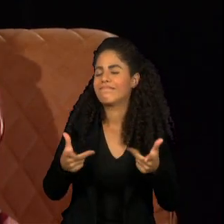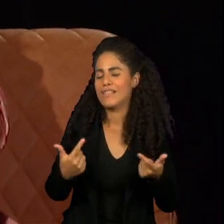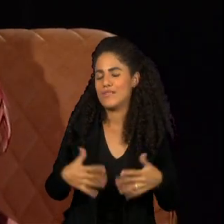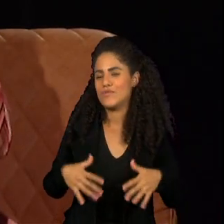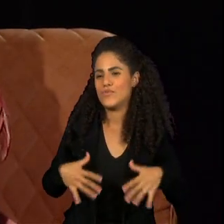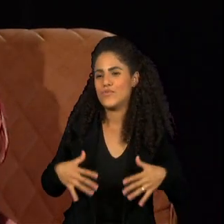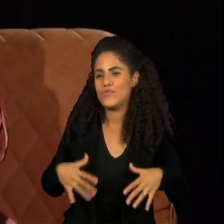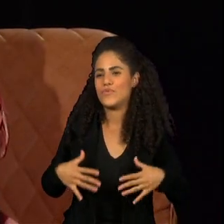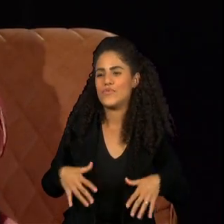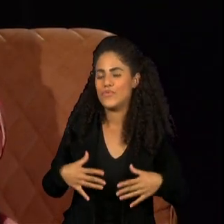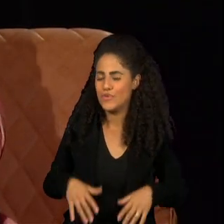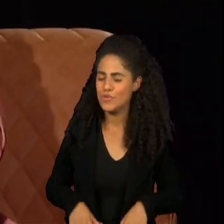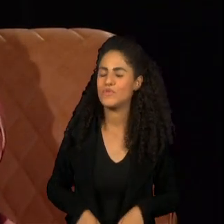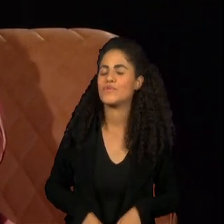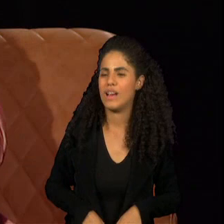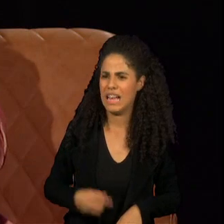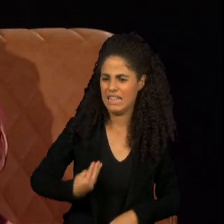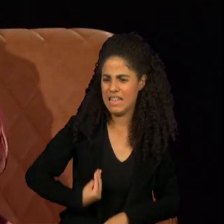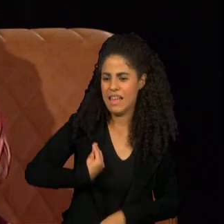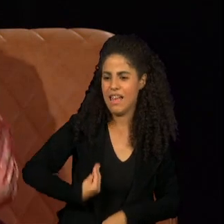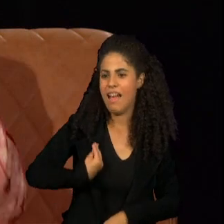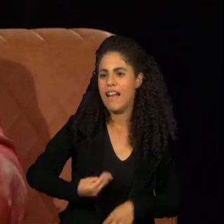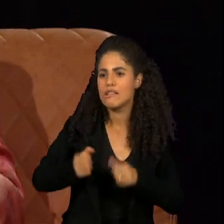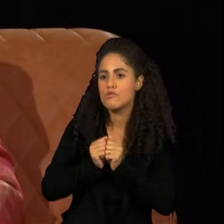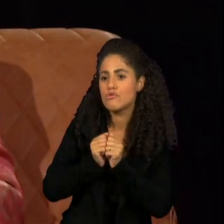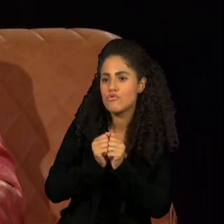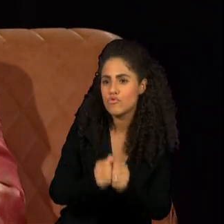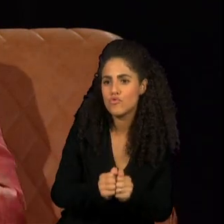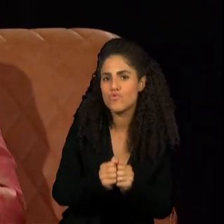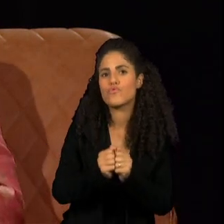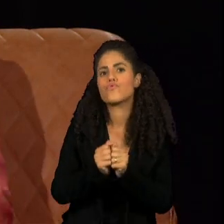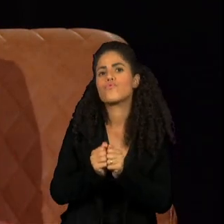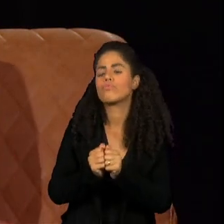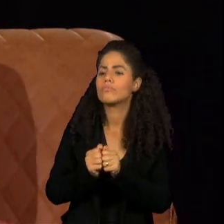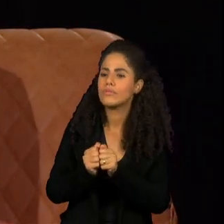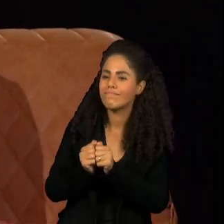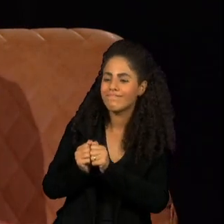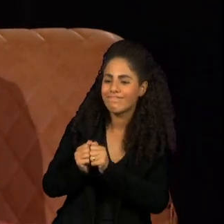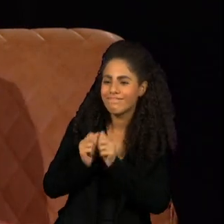Sensacional, né? E vivemos juntos namorando 35 anos,